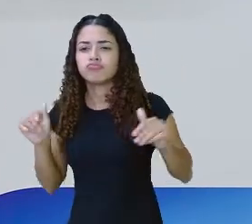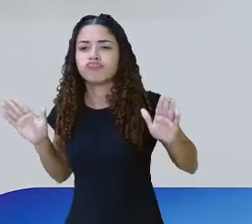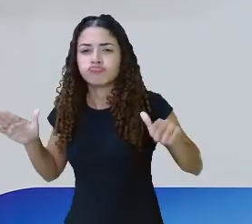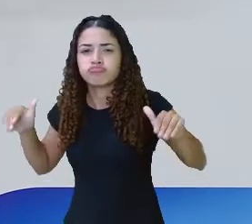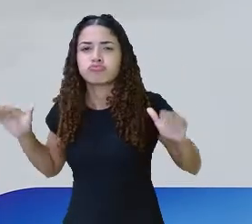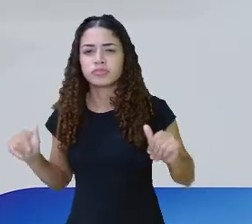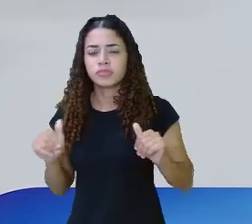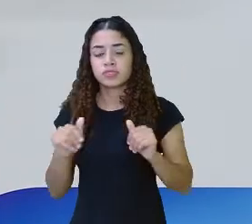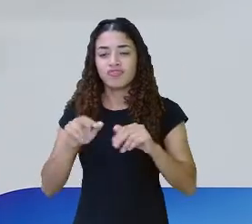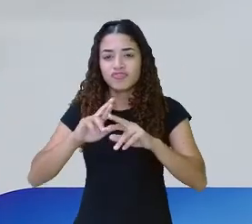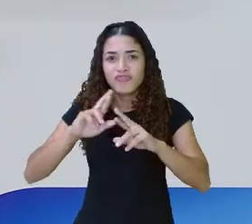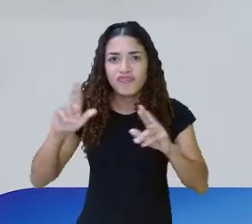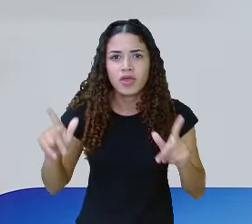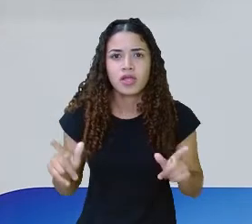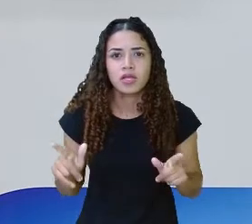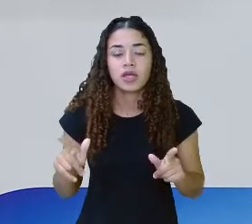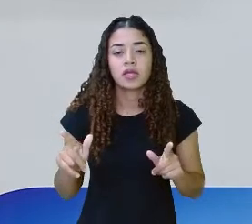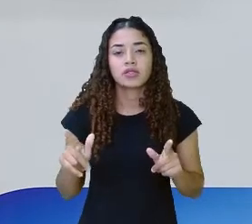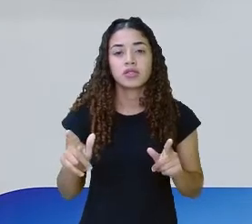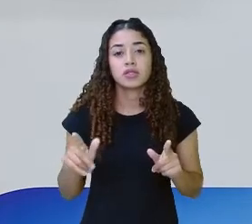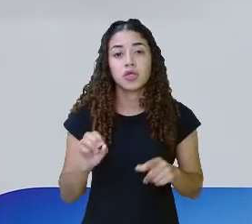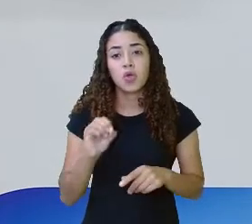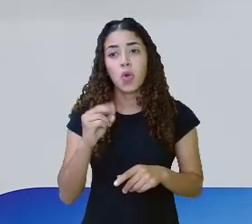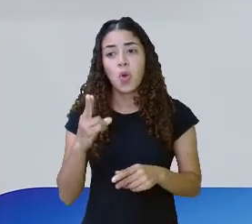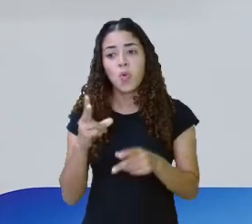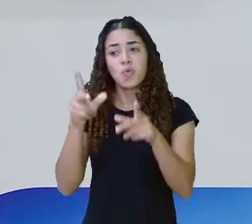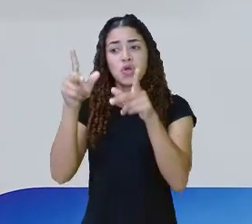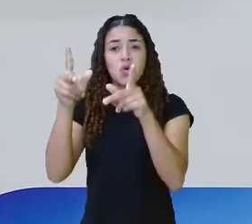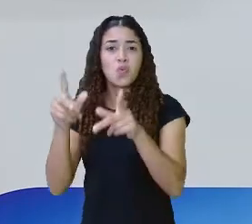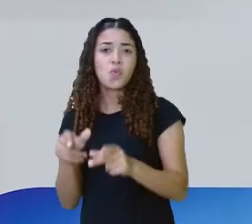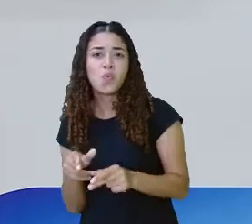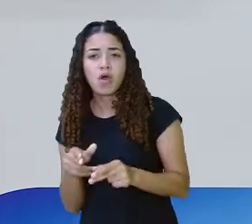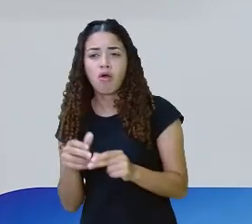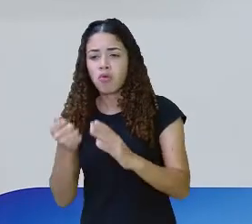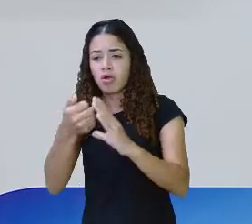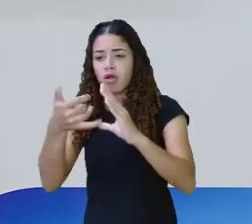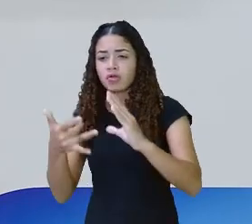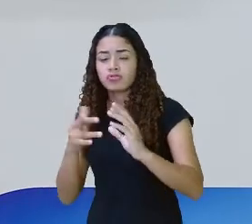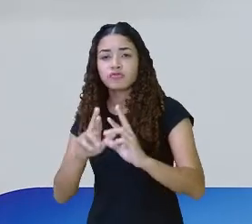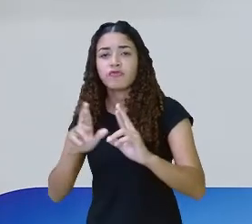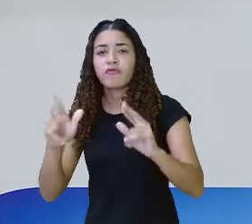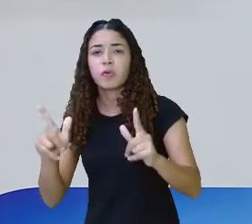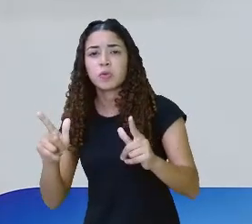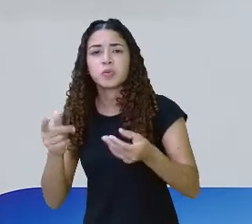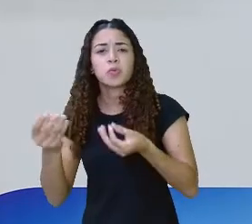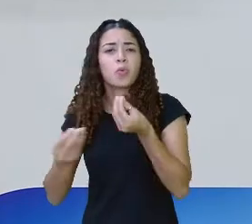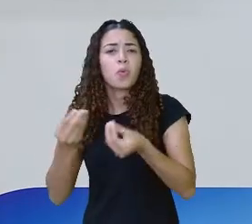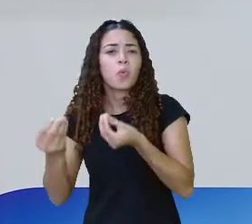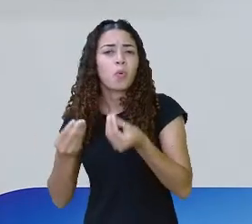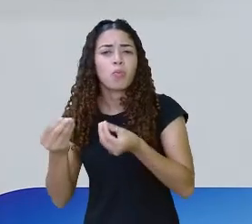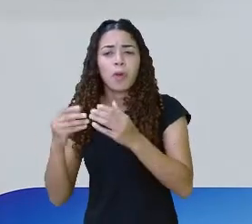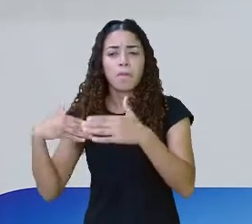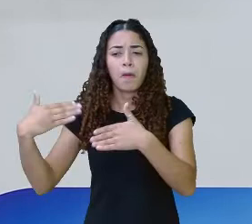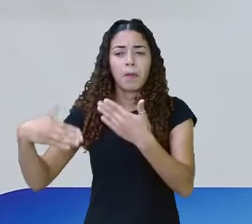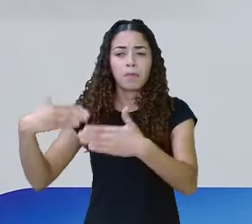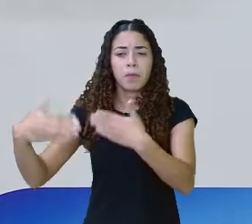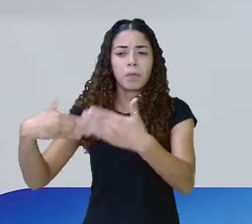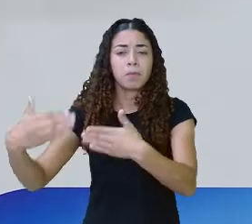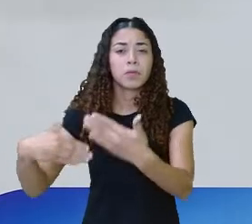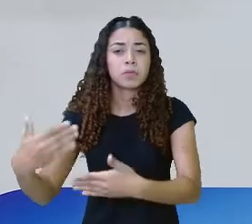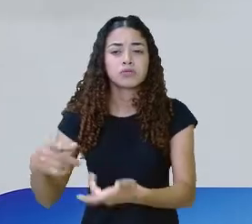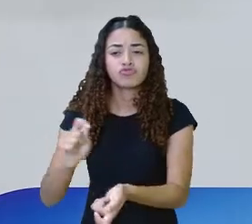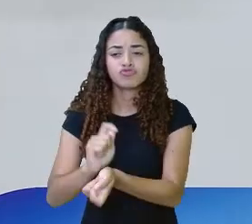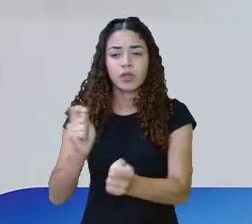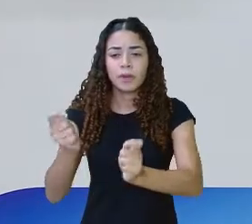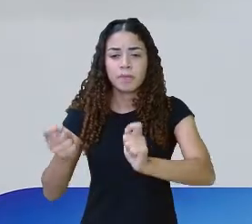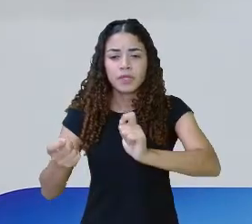espécies diferentes mesmo, ou eram a mesma espécie com características diferentes que vieram ao longo do tempo se